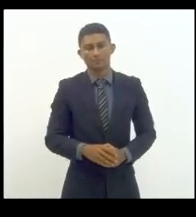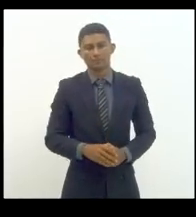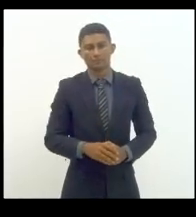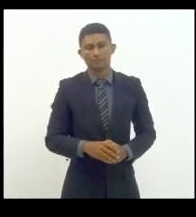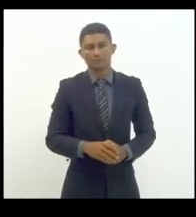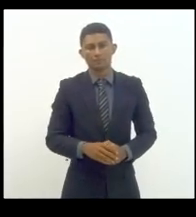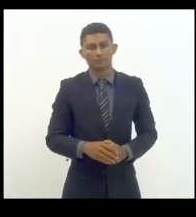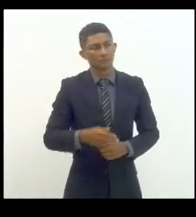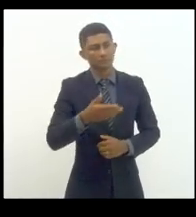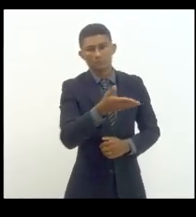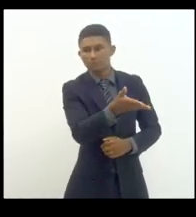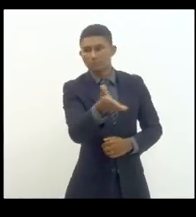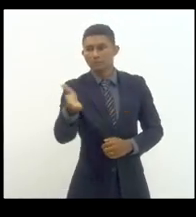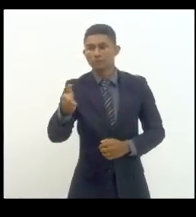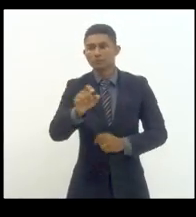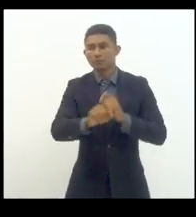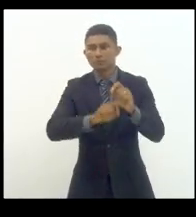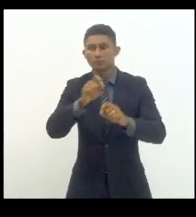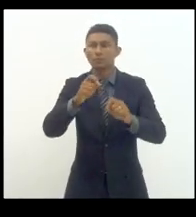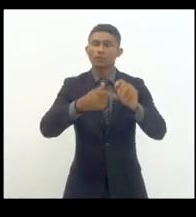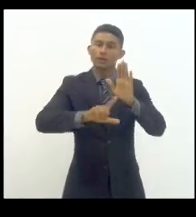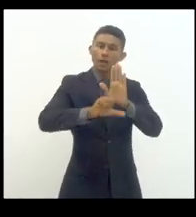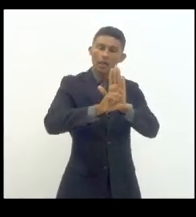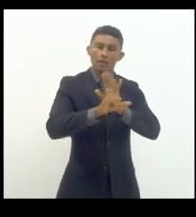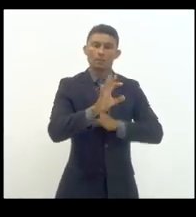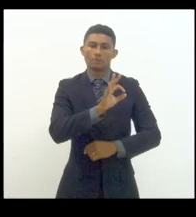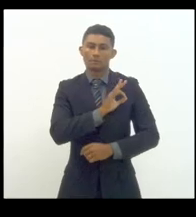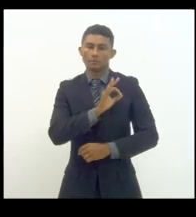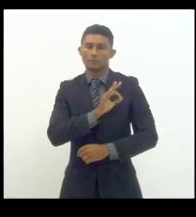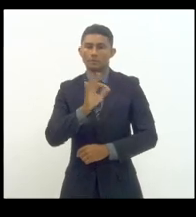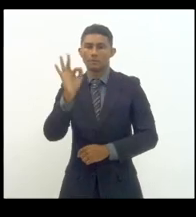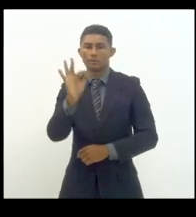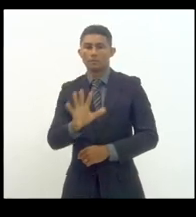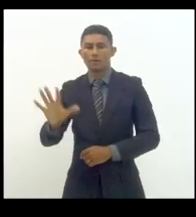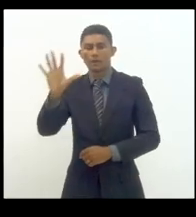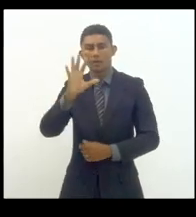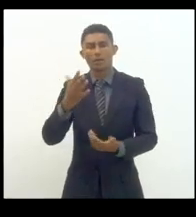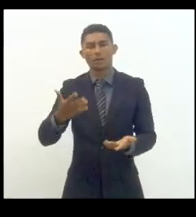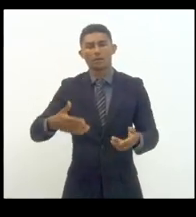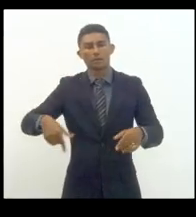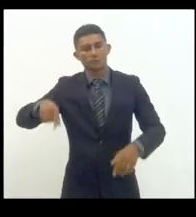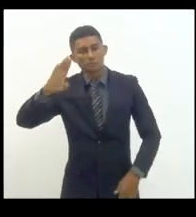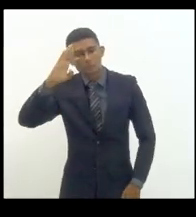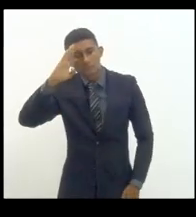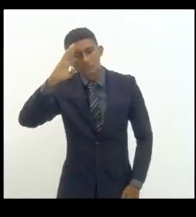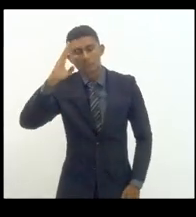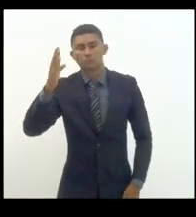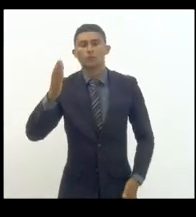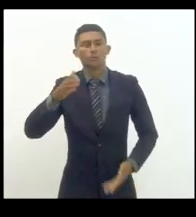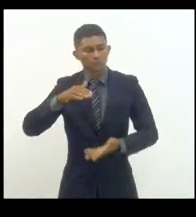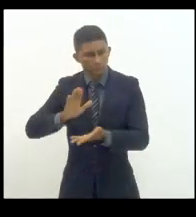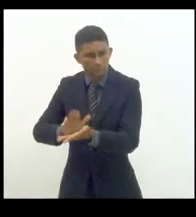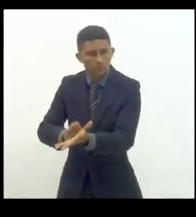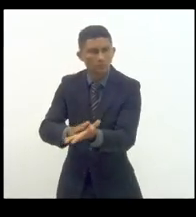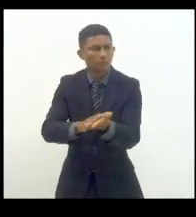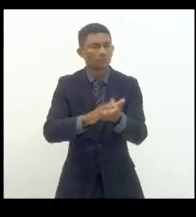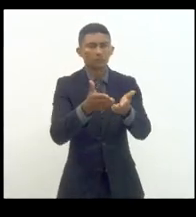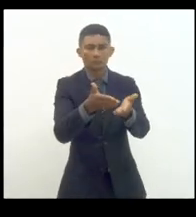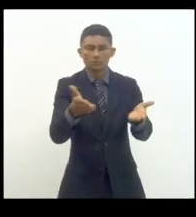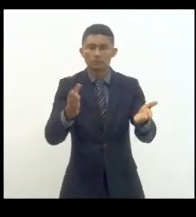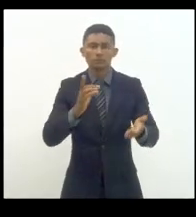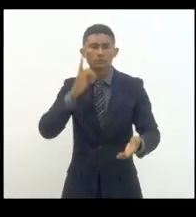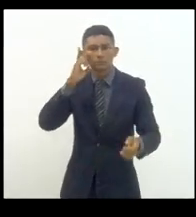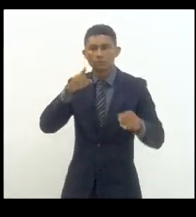quem passa pelo crivo da lei, da Polícia Federal, do Exército. Então, eu quero parabenizar os